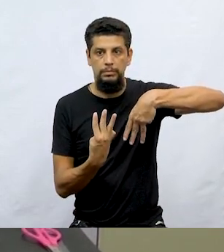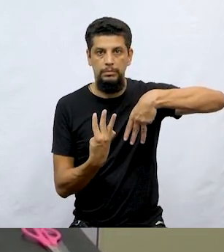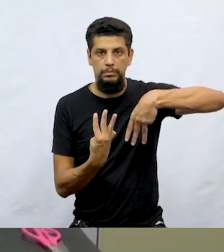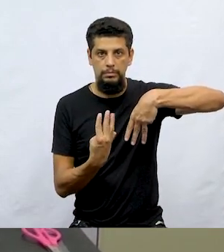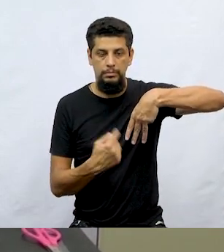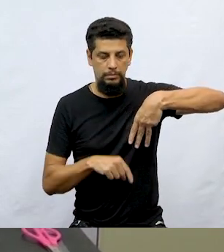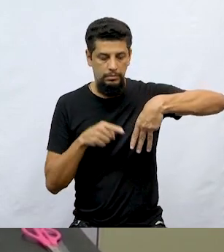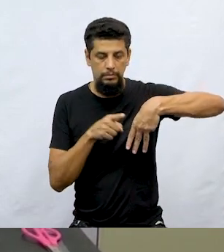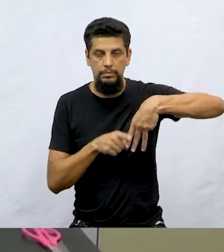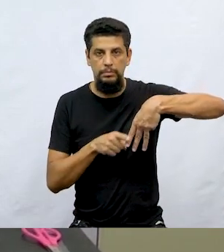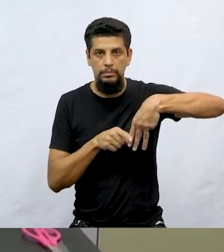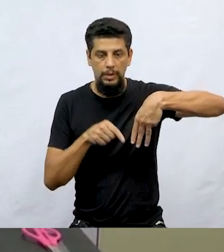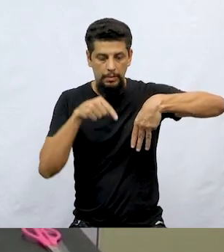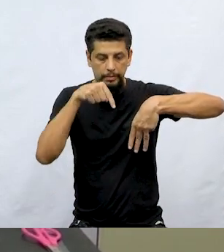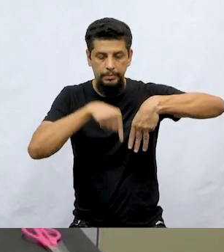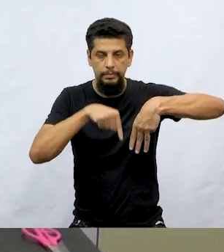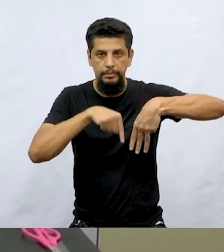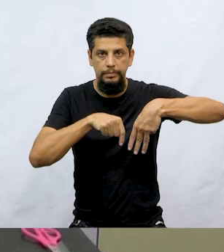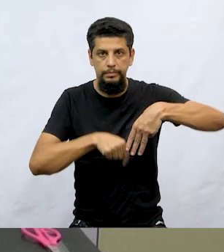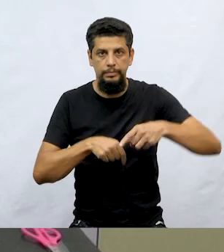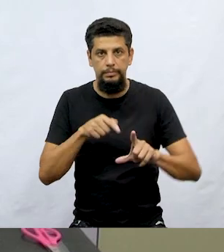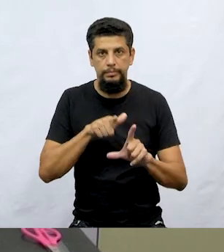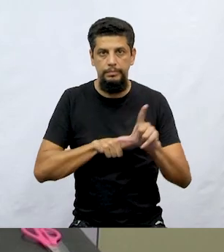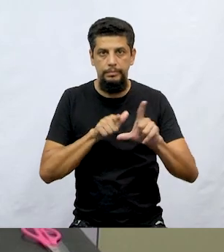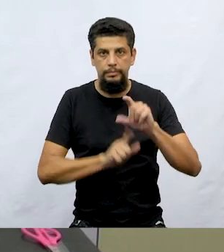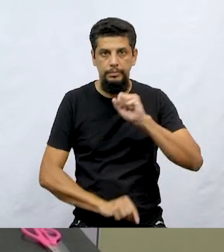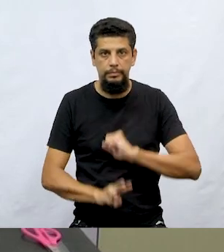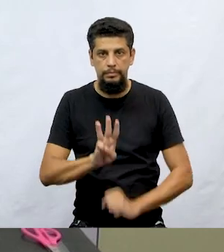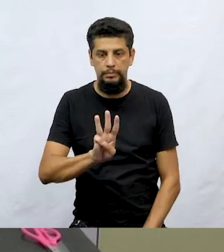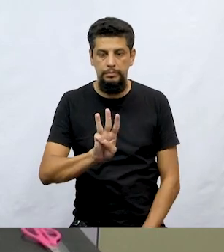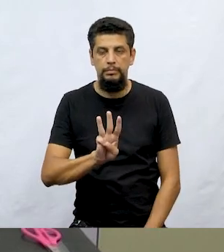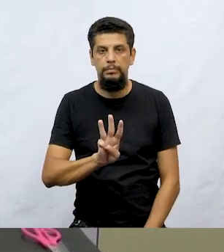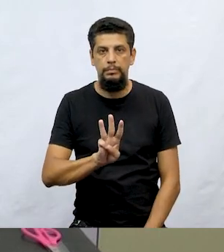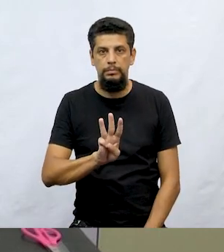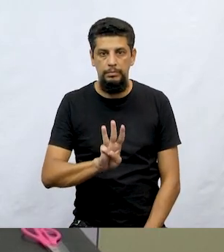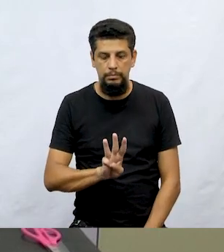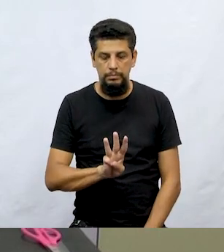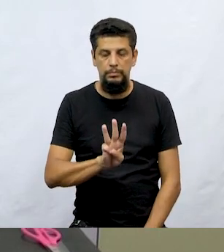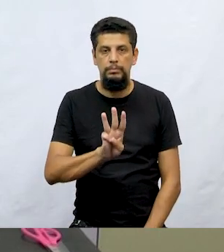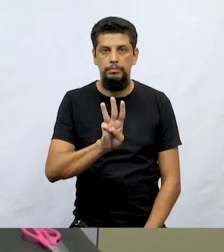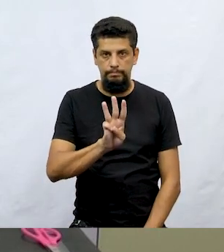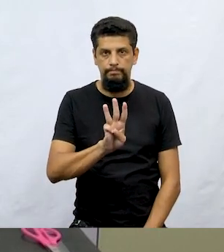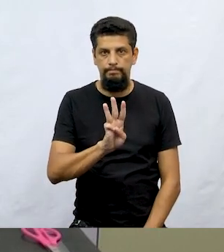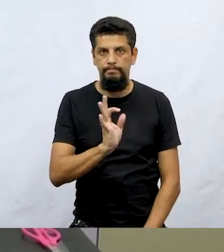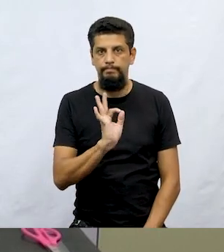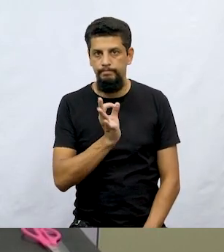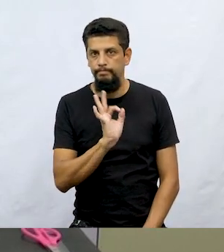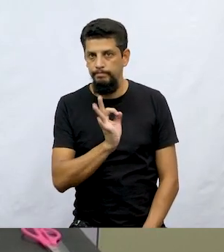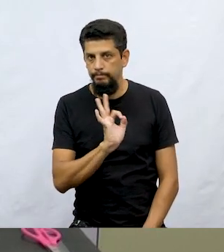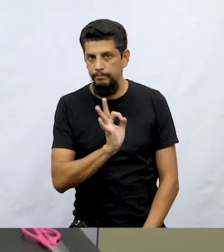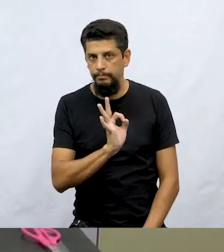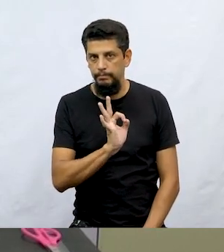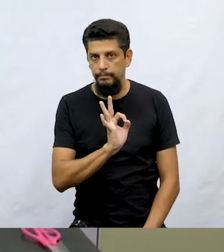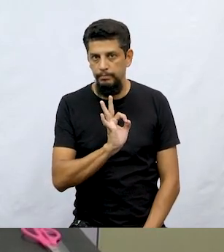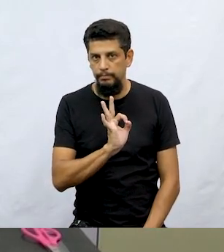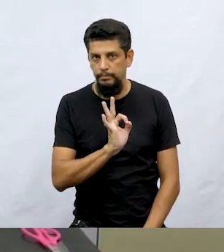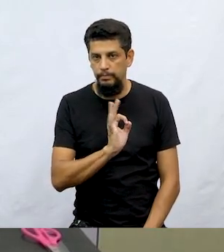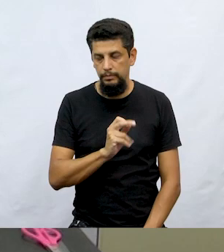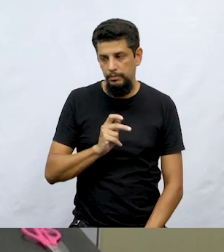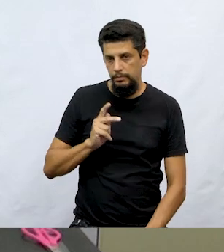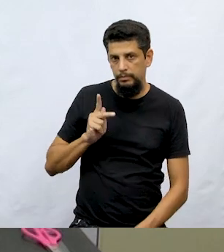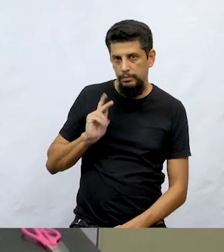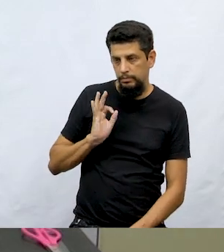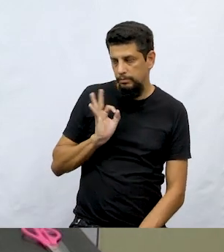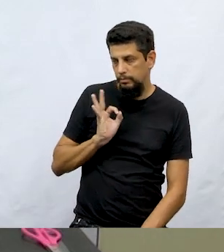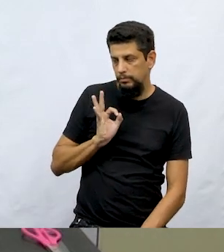as perninhas são para... Baixo. E o W, a perninha é para cima. É